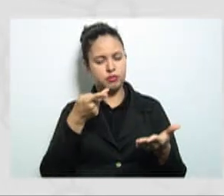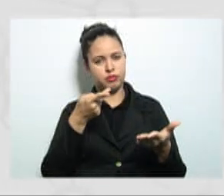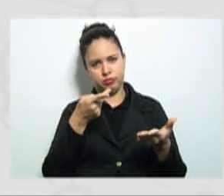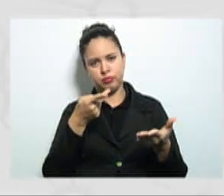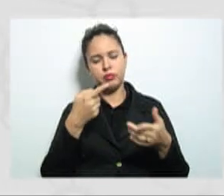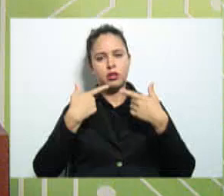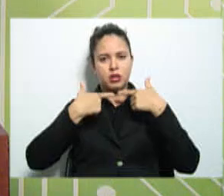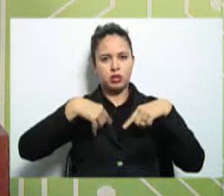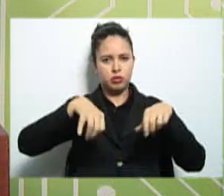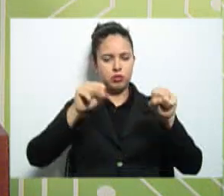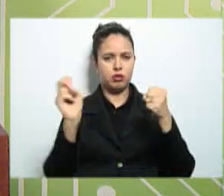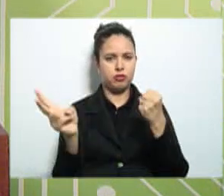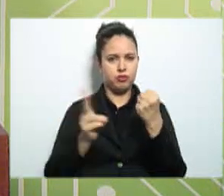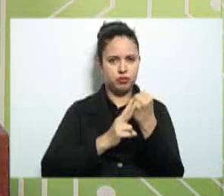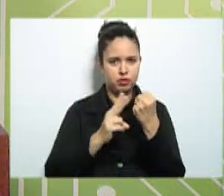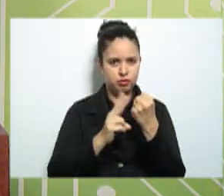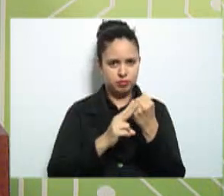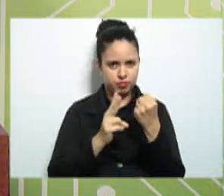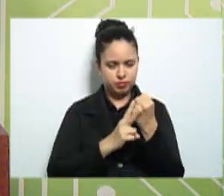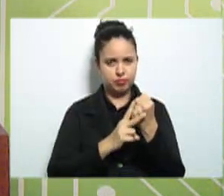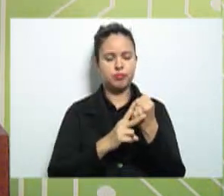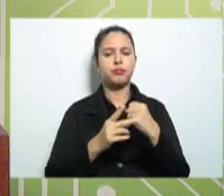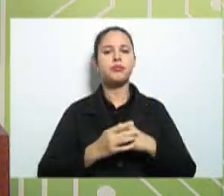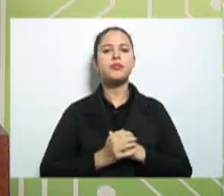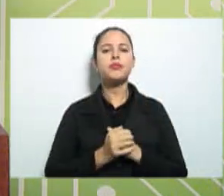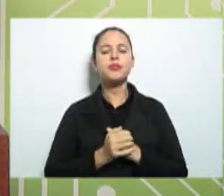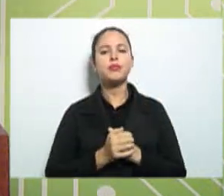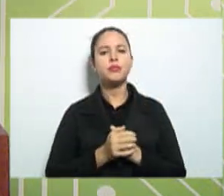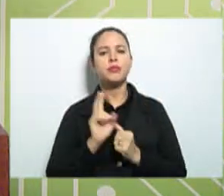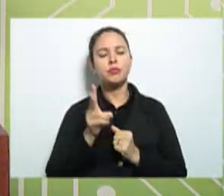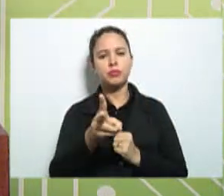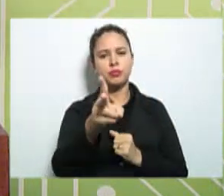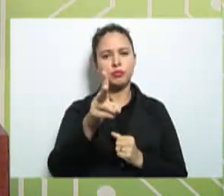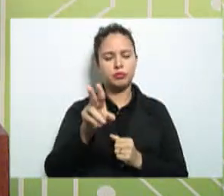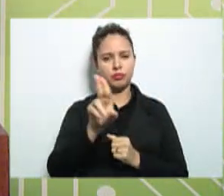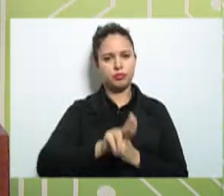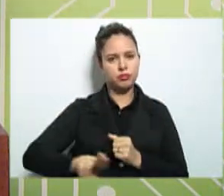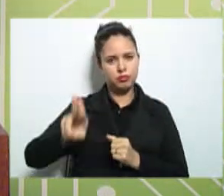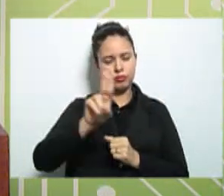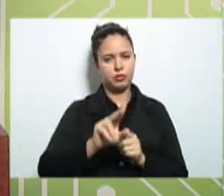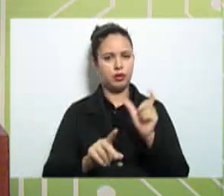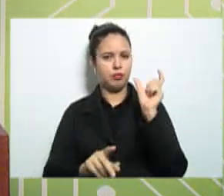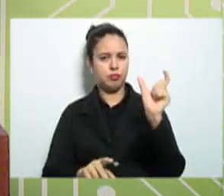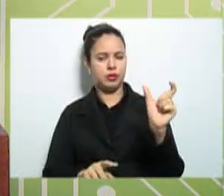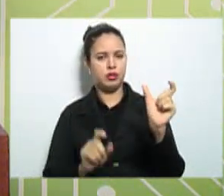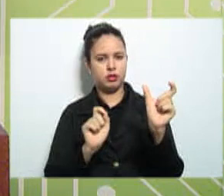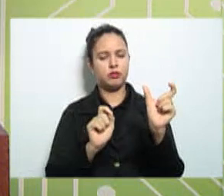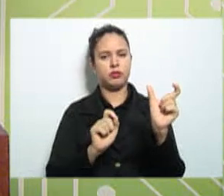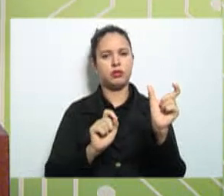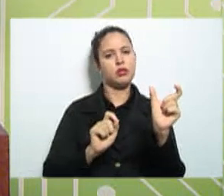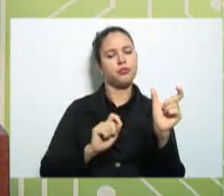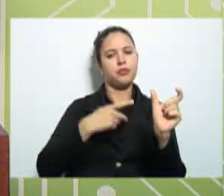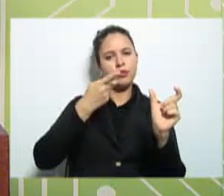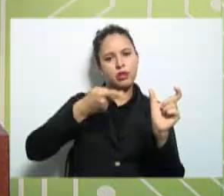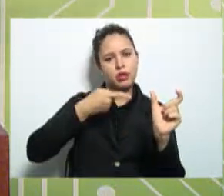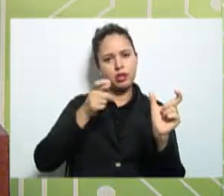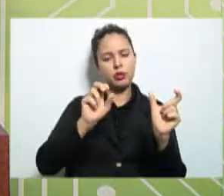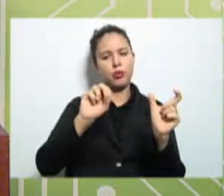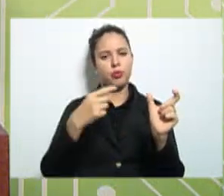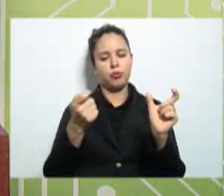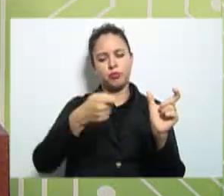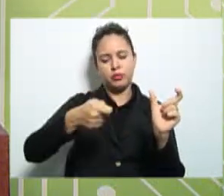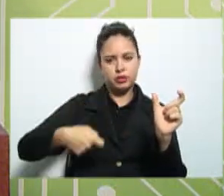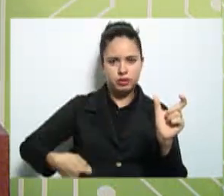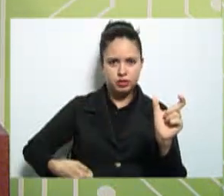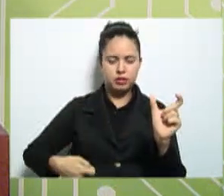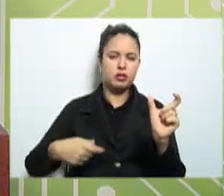de palavra. Então, toda vez que eu uso essa palavra, seja de forma falada, seja de forma escrita, eu